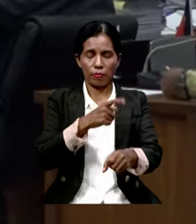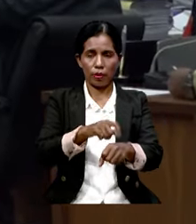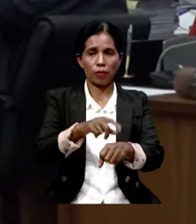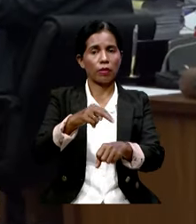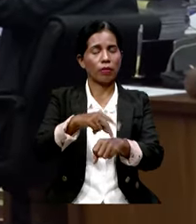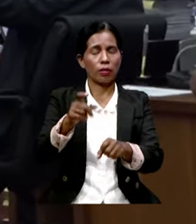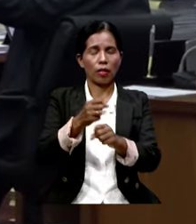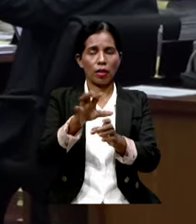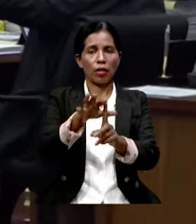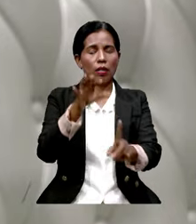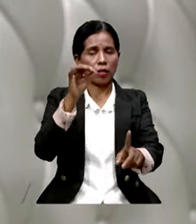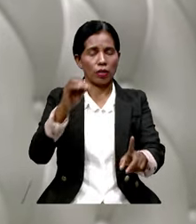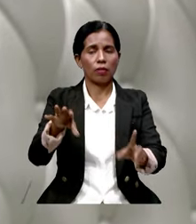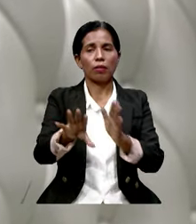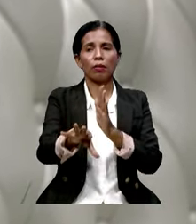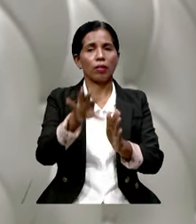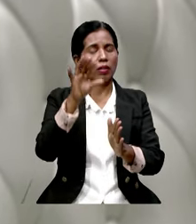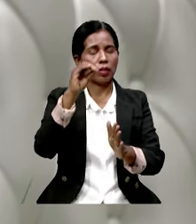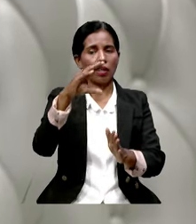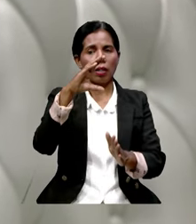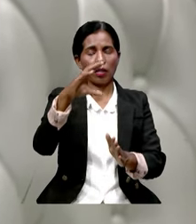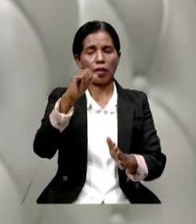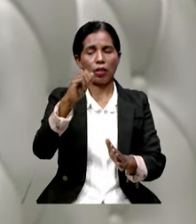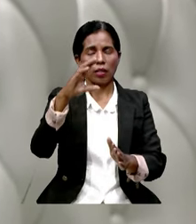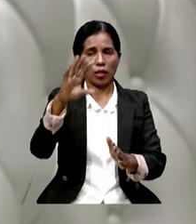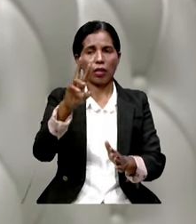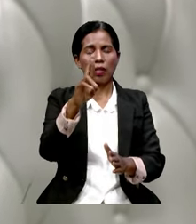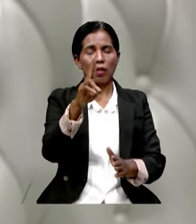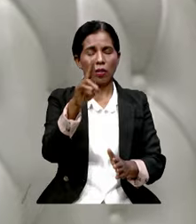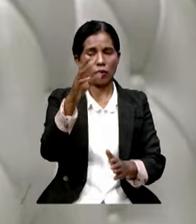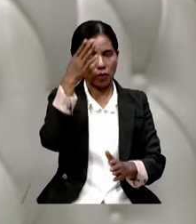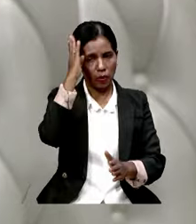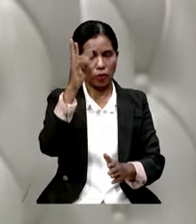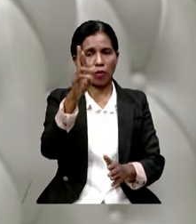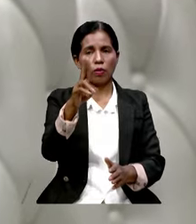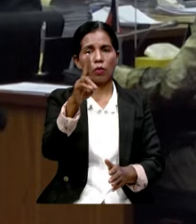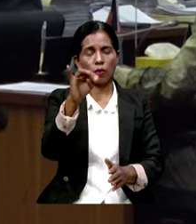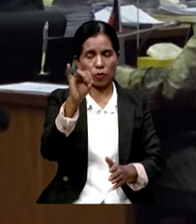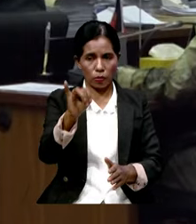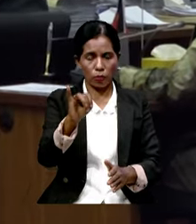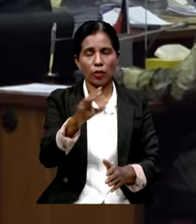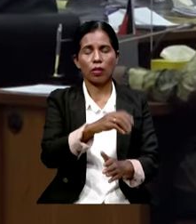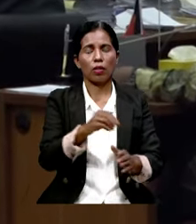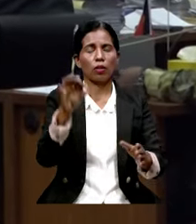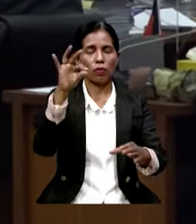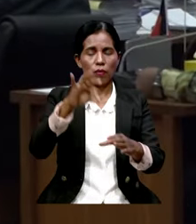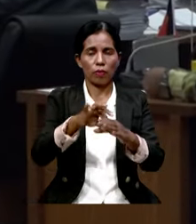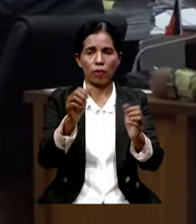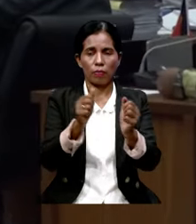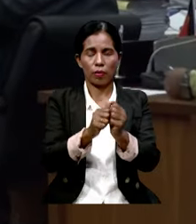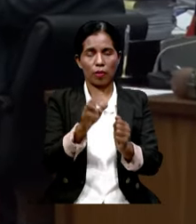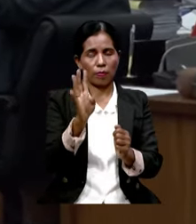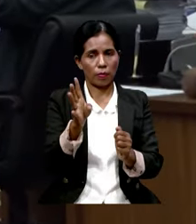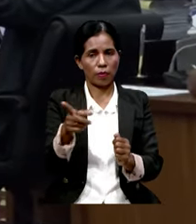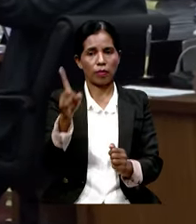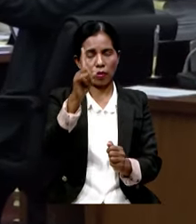eleição, onde Hili Comissário Rui Pereira, nura Comissário Fon CAC, o voto a favor hat nulo